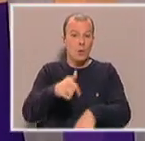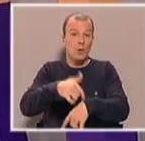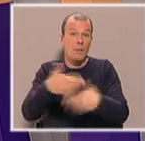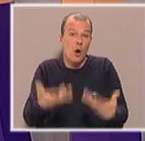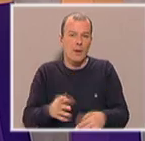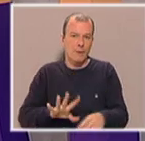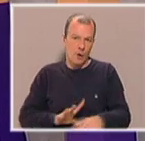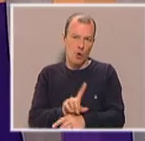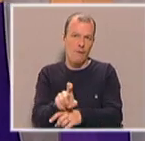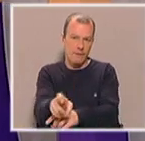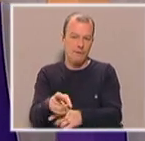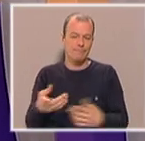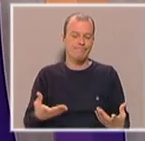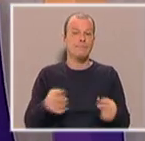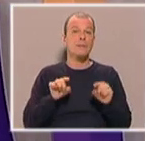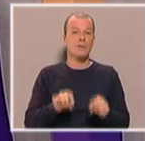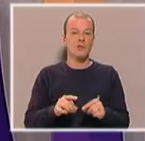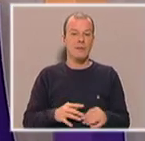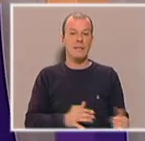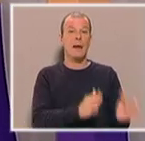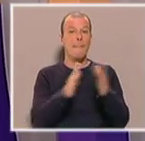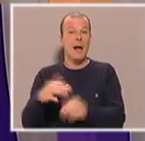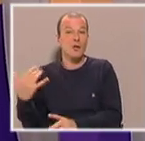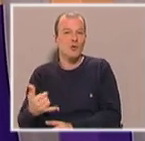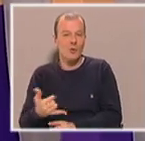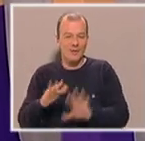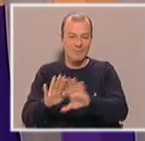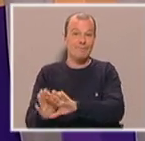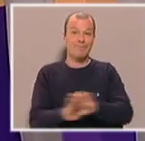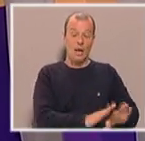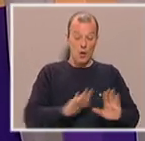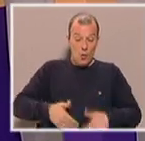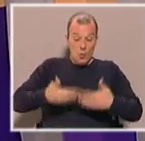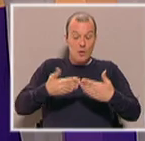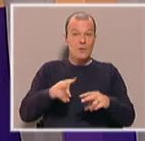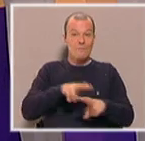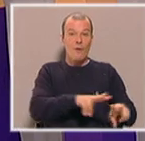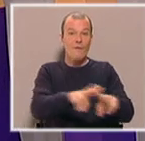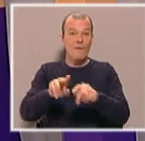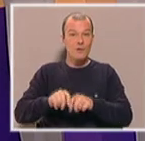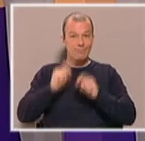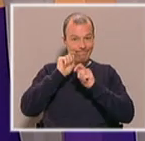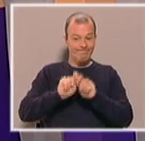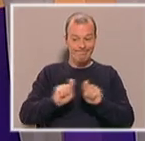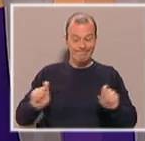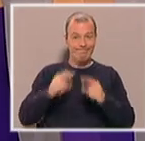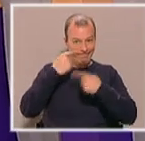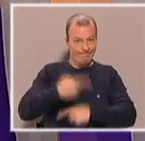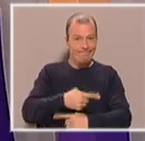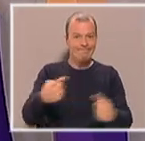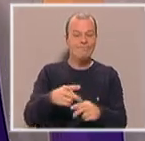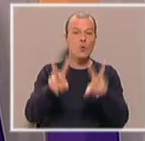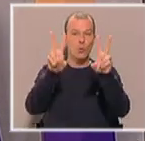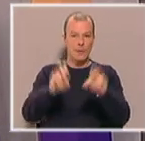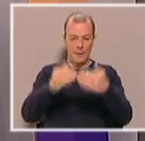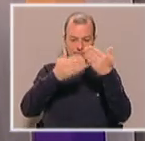a Covid-19, está bem? Esta vai ser na segunda parte da aula. Agora, para iniciar, vamos deixar-vos um vídeo que introduz aqui esta